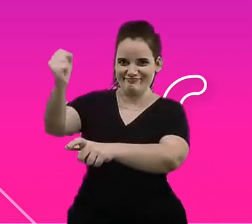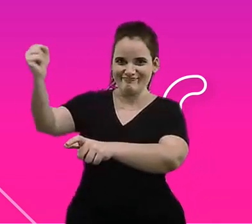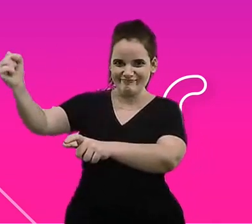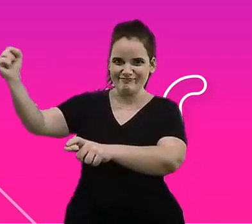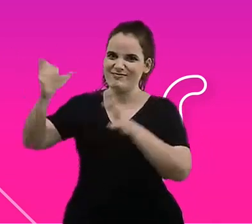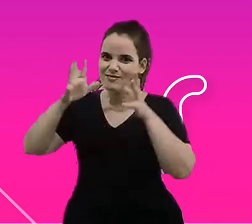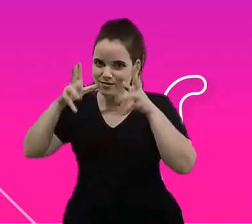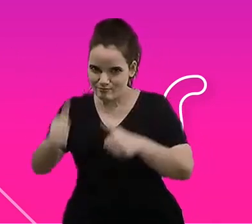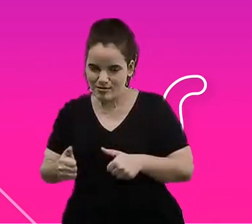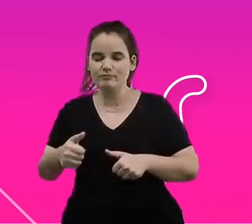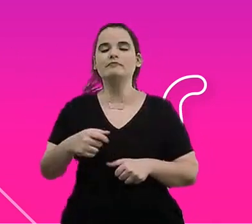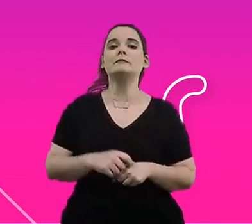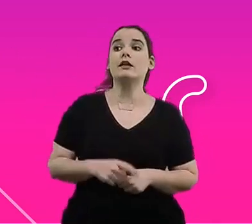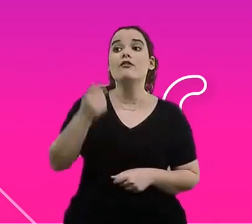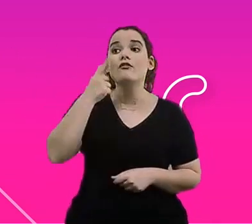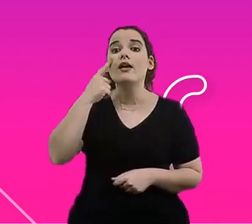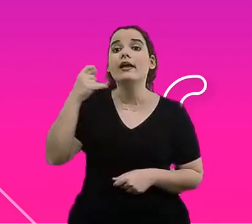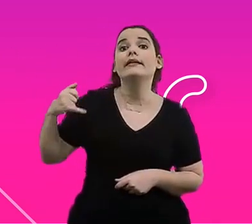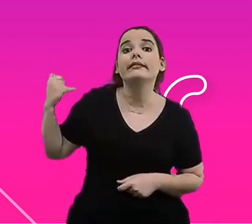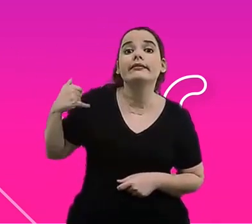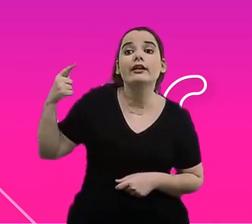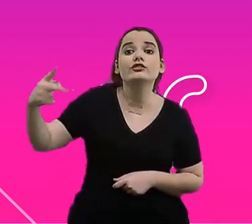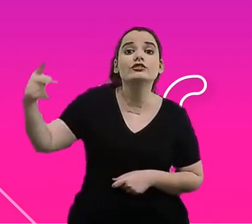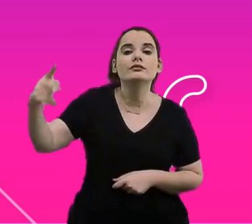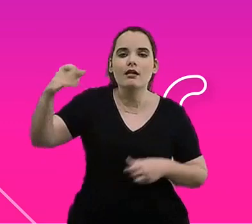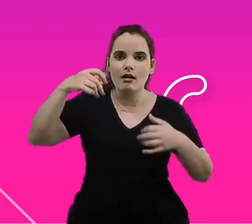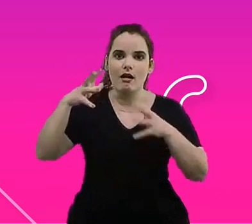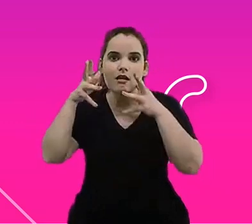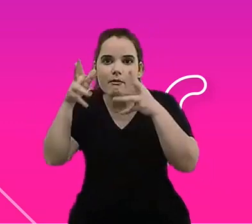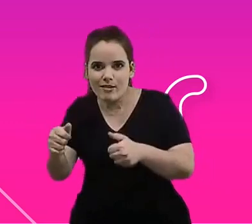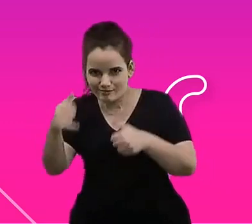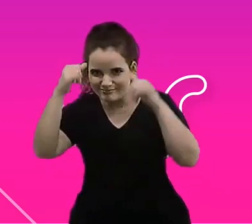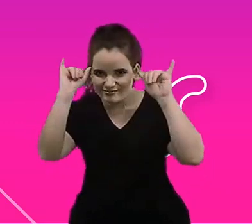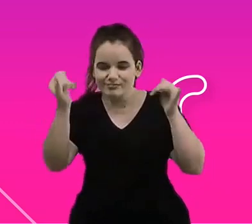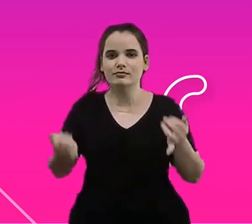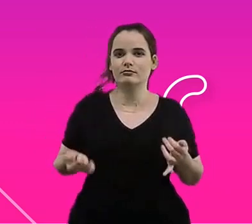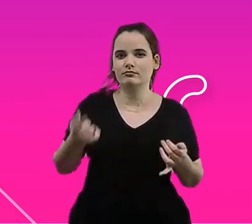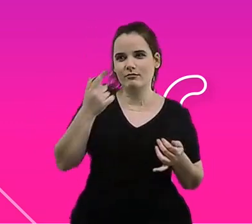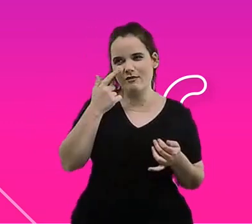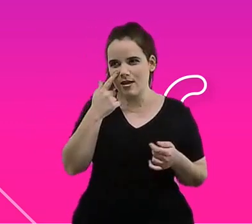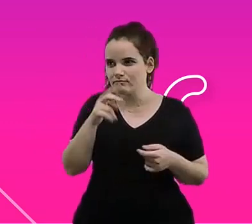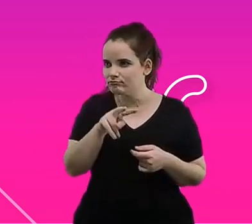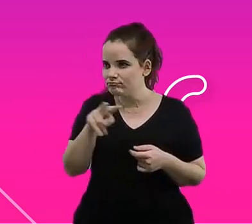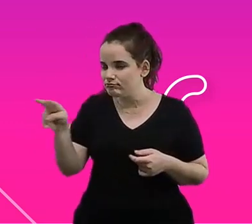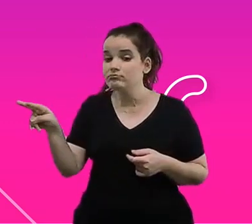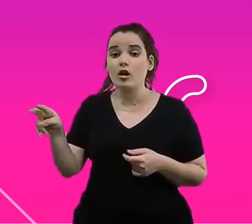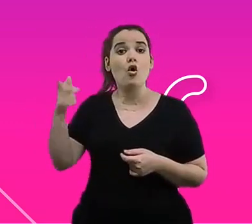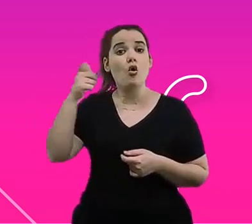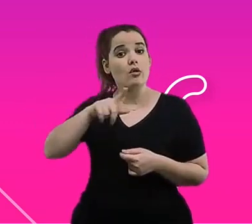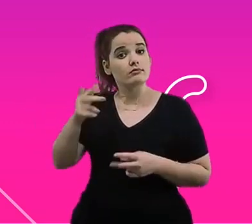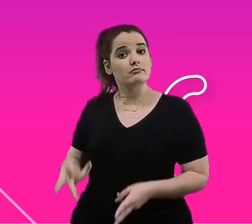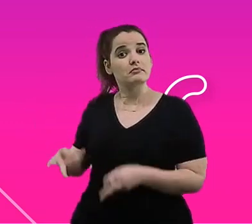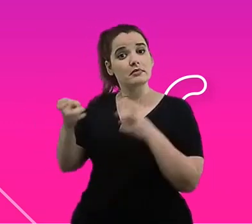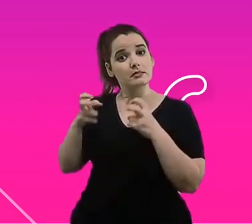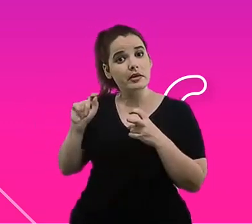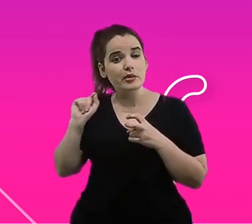é uma área afetada que a gente viu, é Brasil inteiro, a economia, tá tudo interligado. E já falando nesse ponto